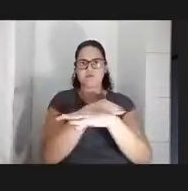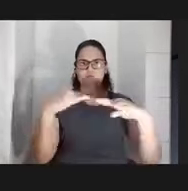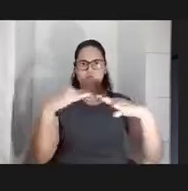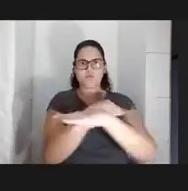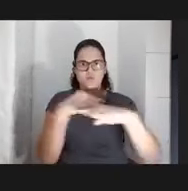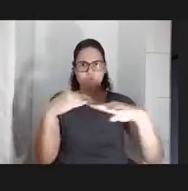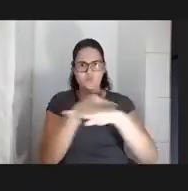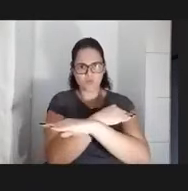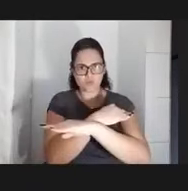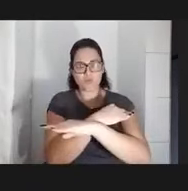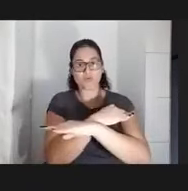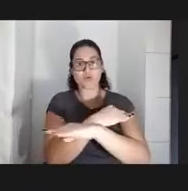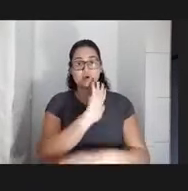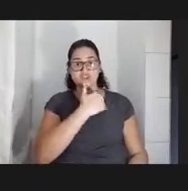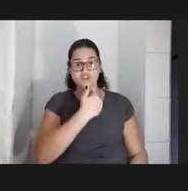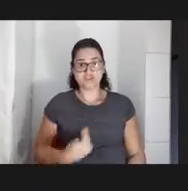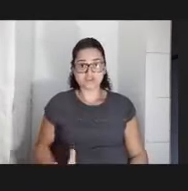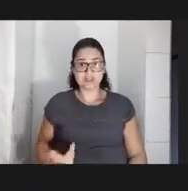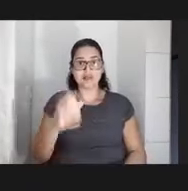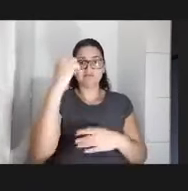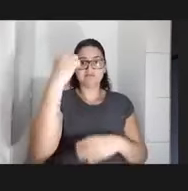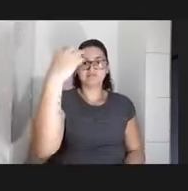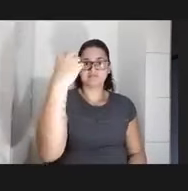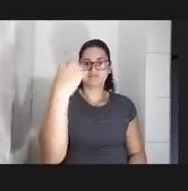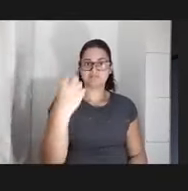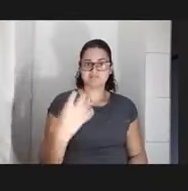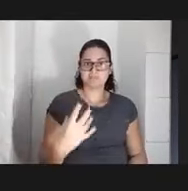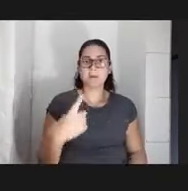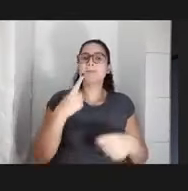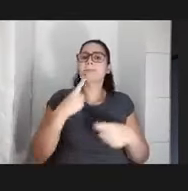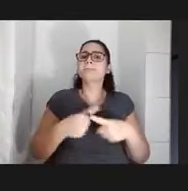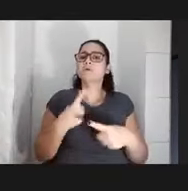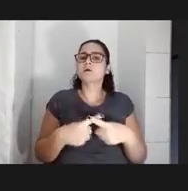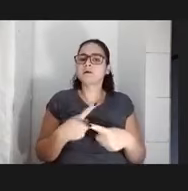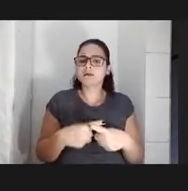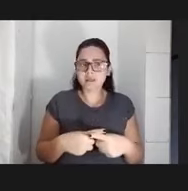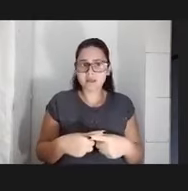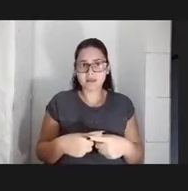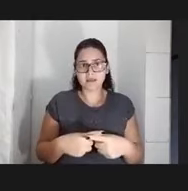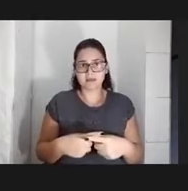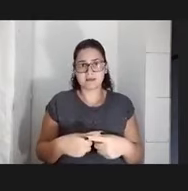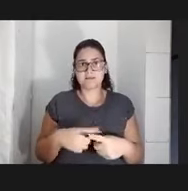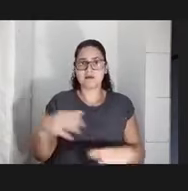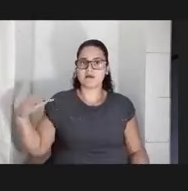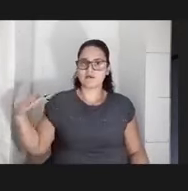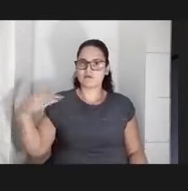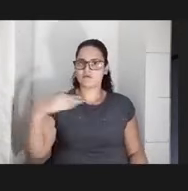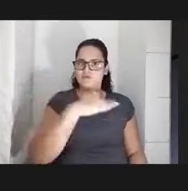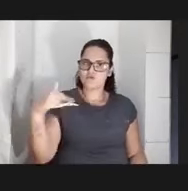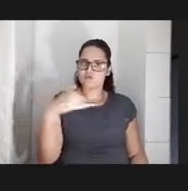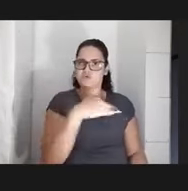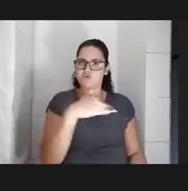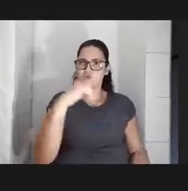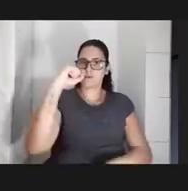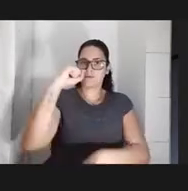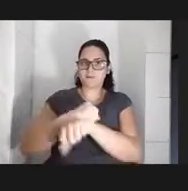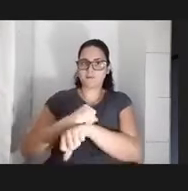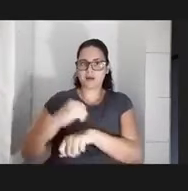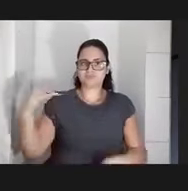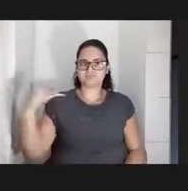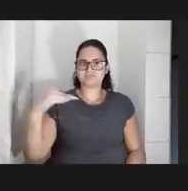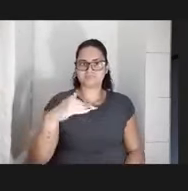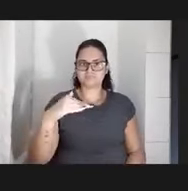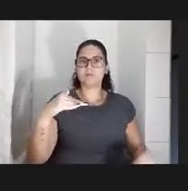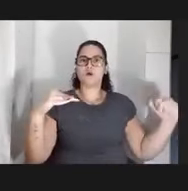sinaleiro. E por que que ele seria sinaleiro? Porque ele primeiro passa um, para, depois passa outro. E